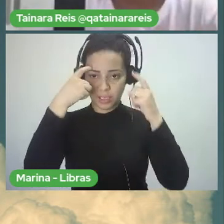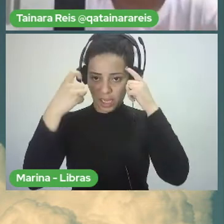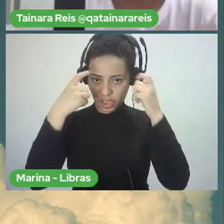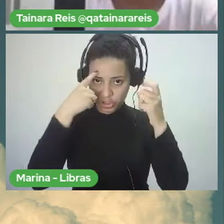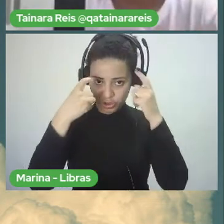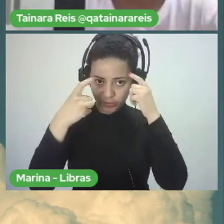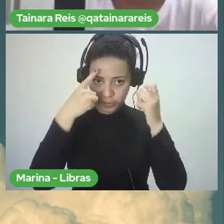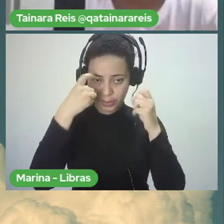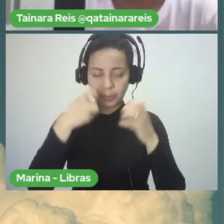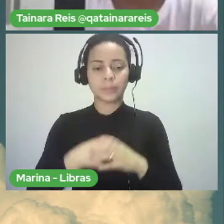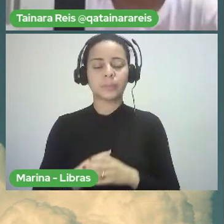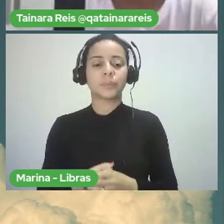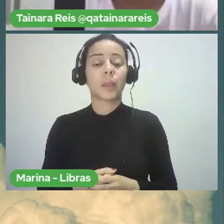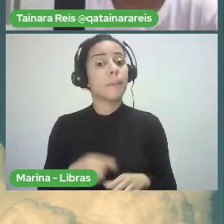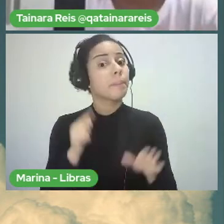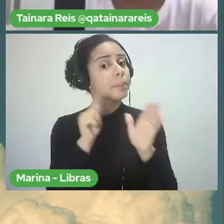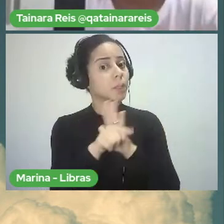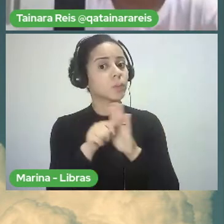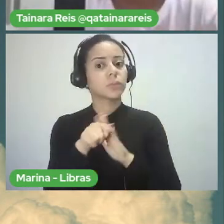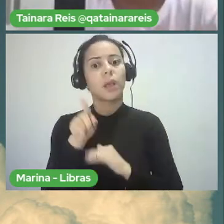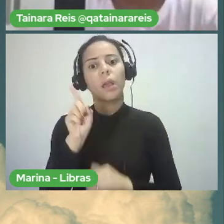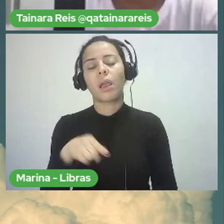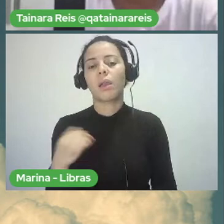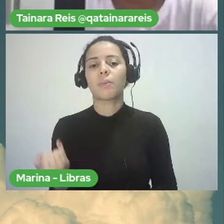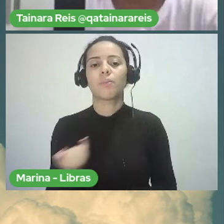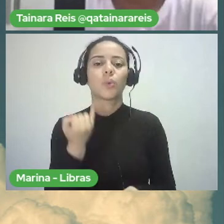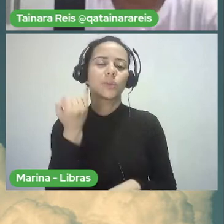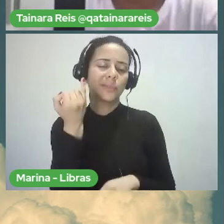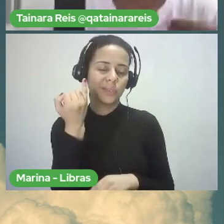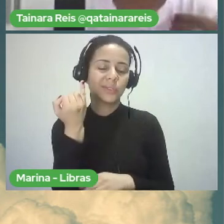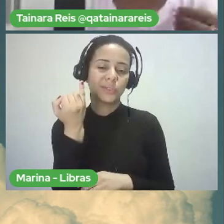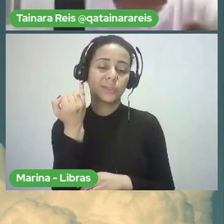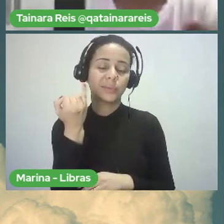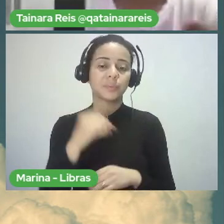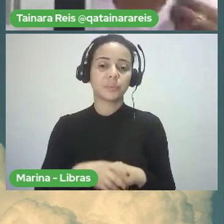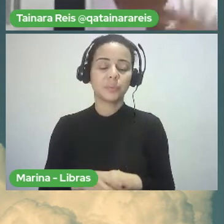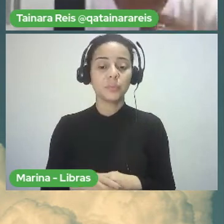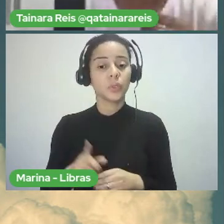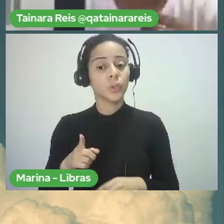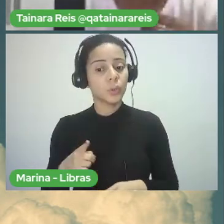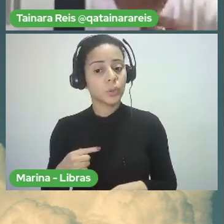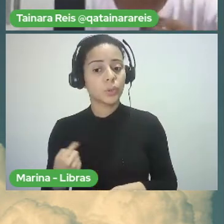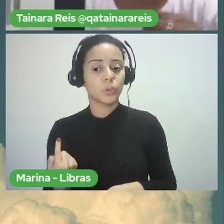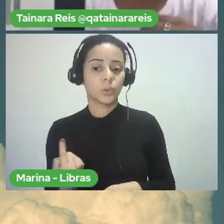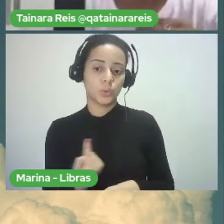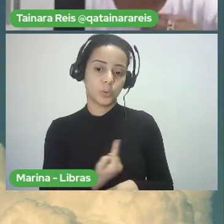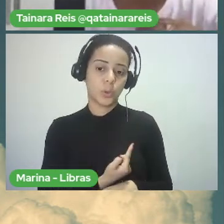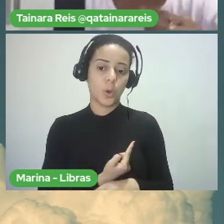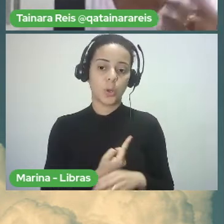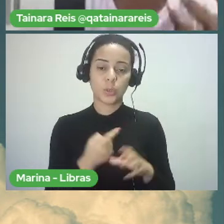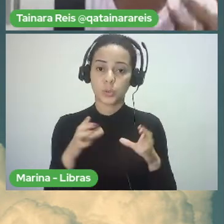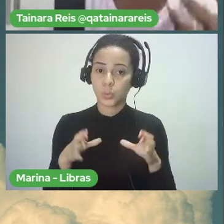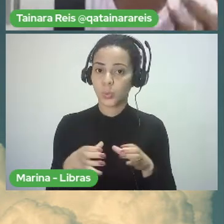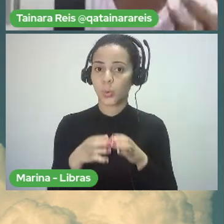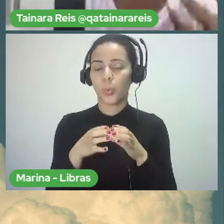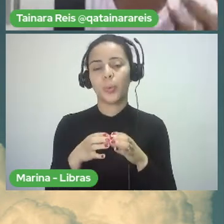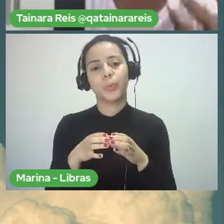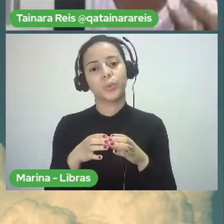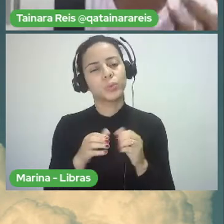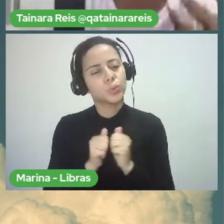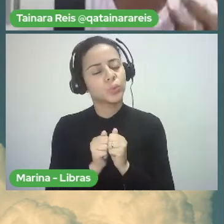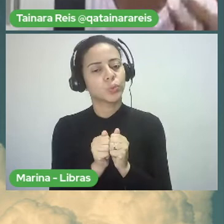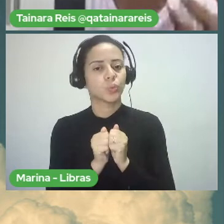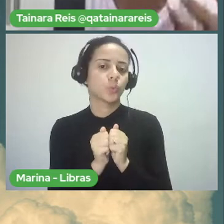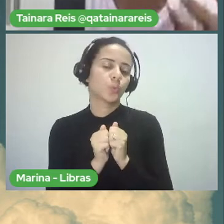Perguntas são fundamentais, né? É importante a gente se expor um pouco dentro do nosso time, né? Se expor de forma comedida,